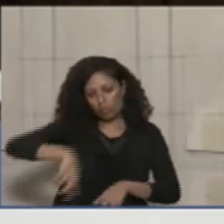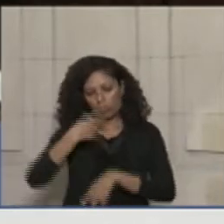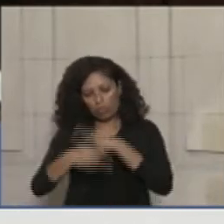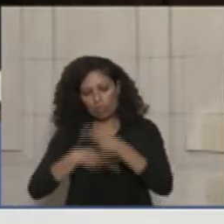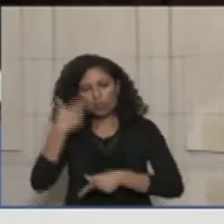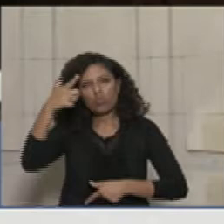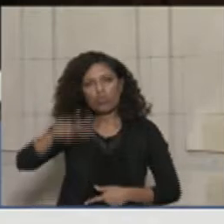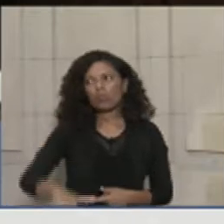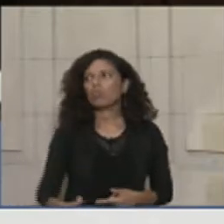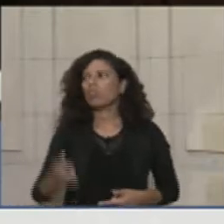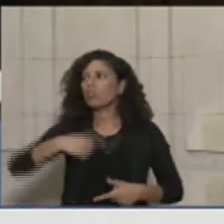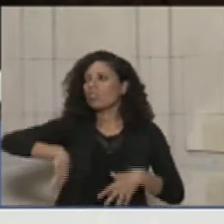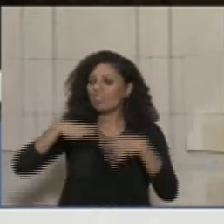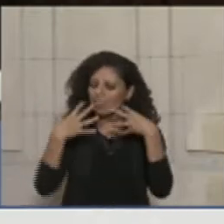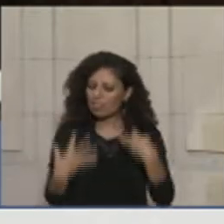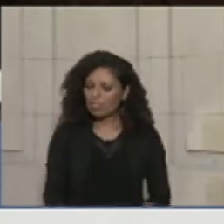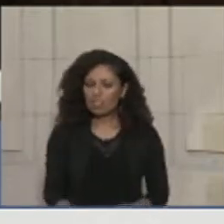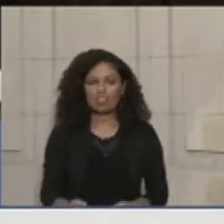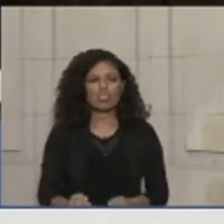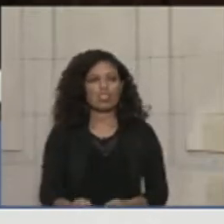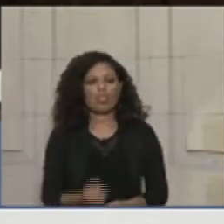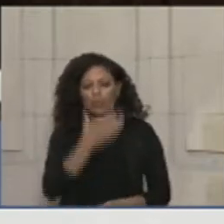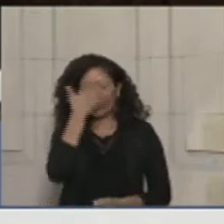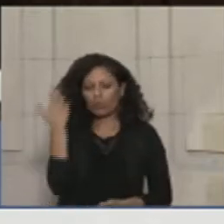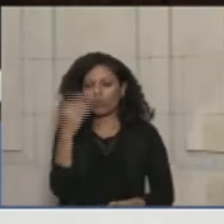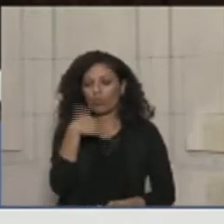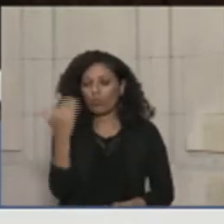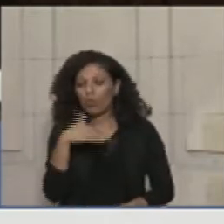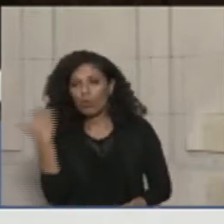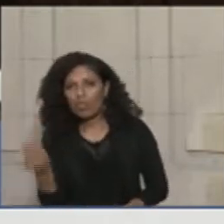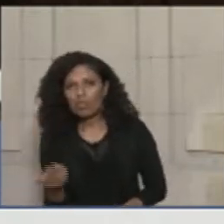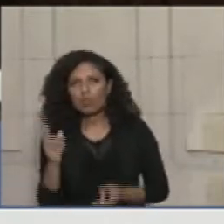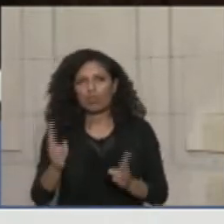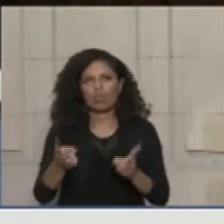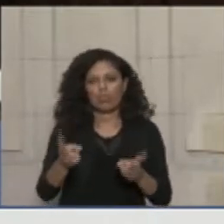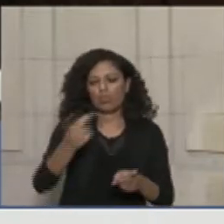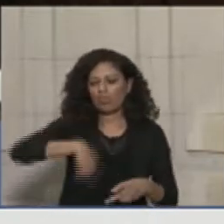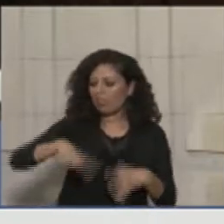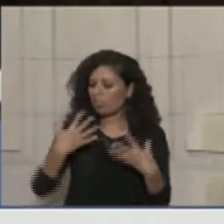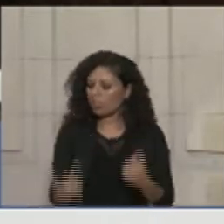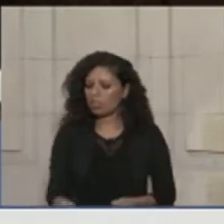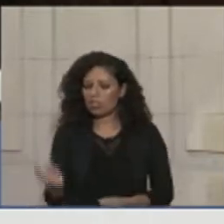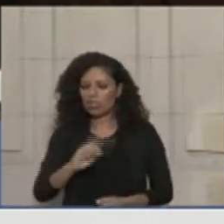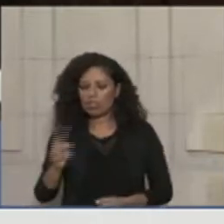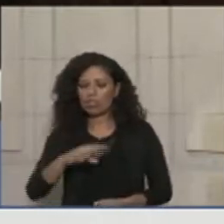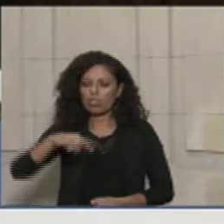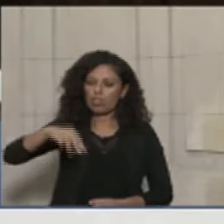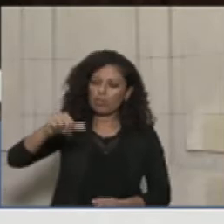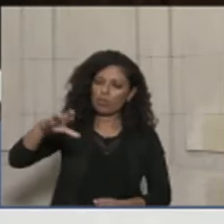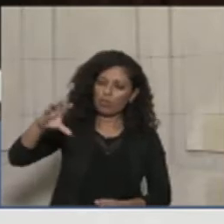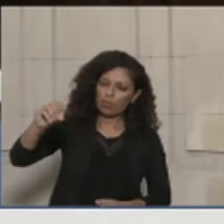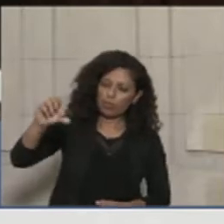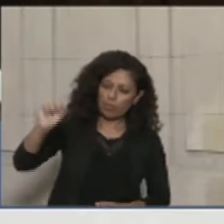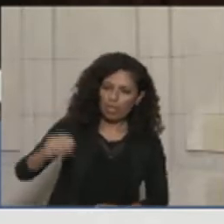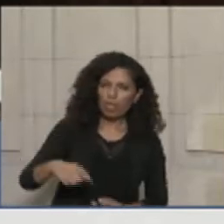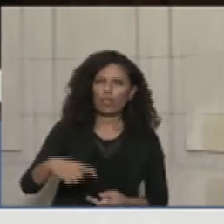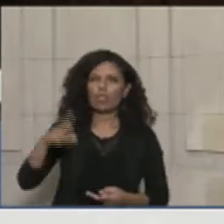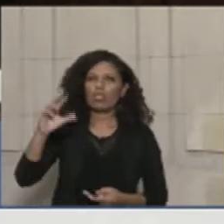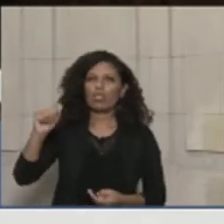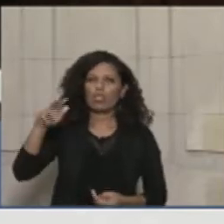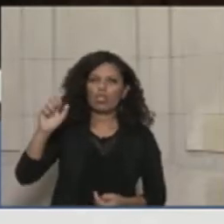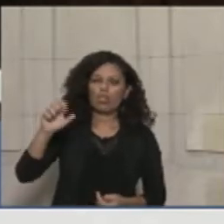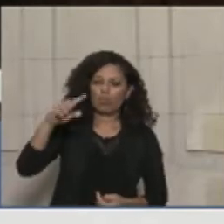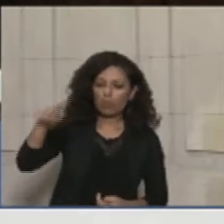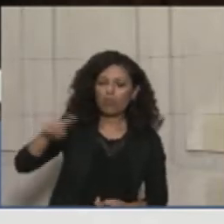reafirme que não aceitaremos vítimas de violência estatal, não aceitaremos Marcos Vinícius, não aceitaremos